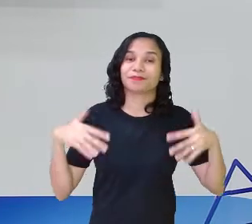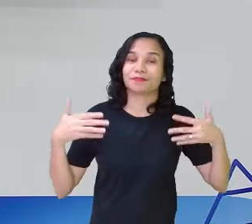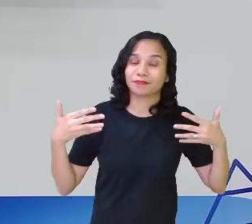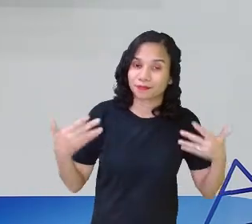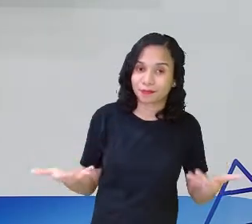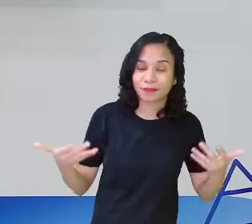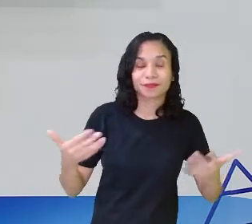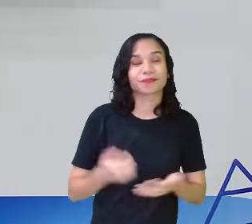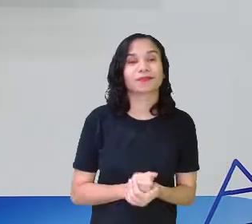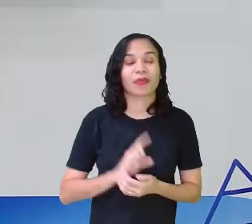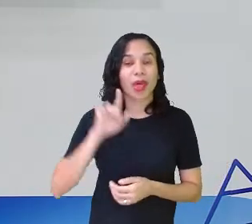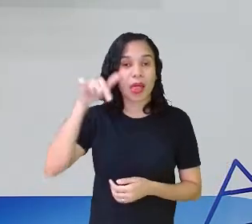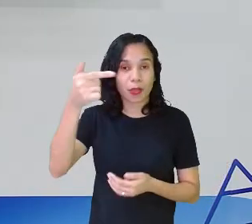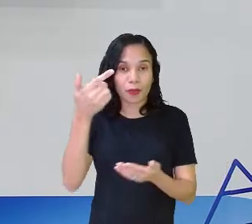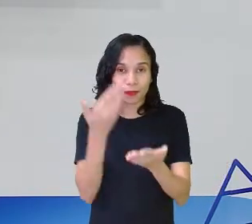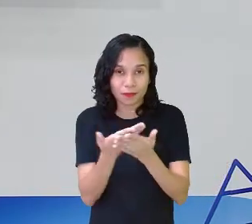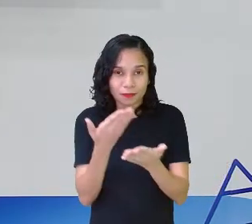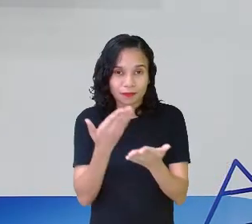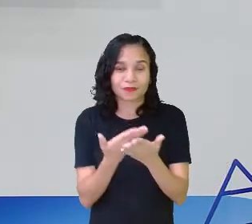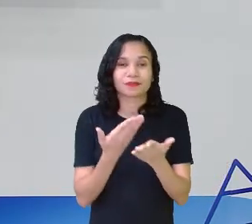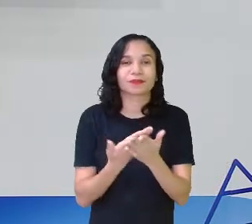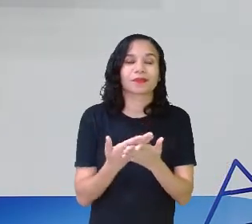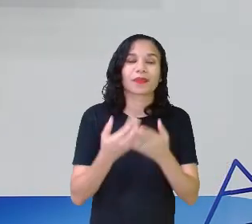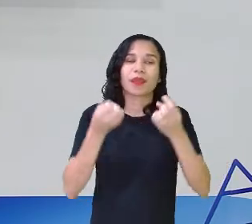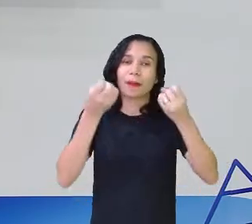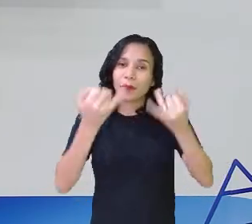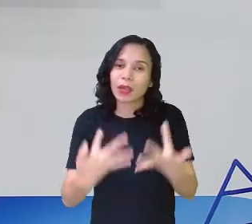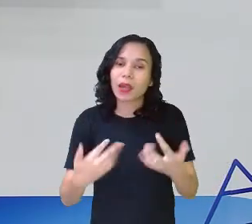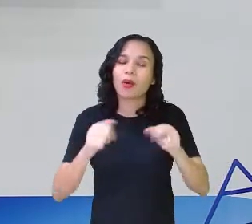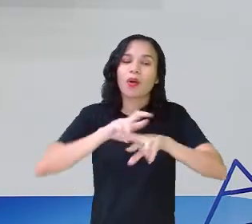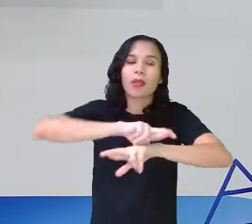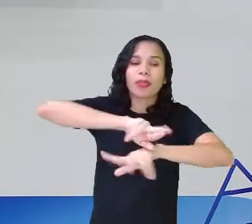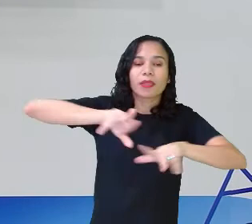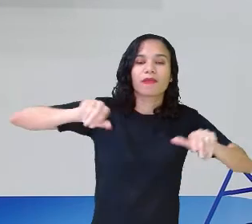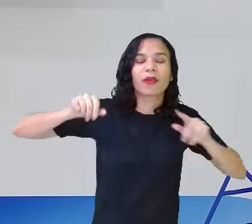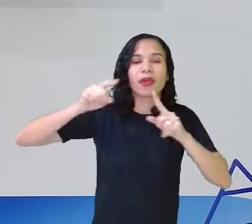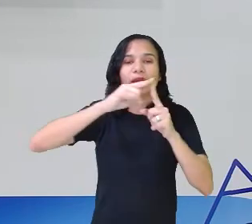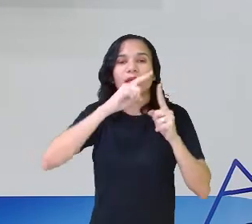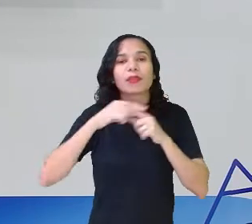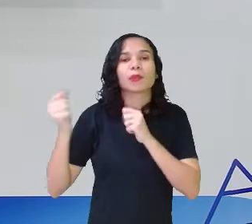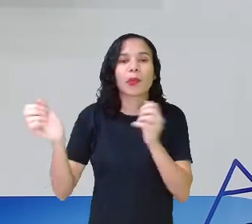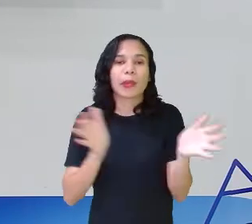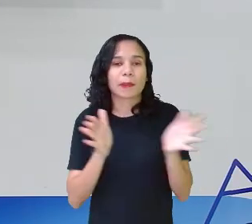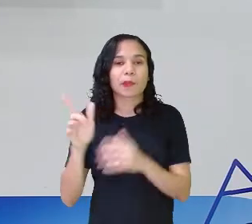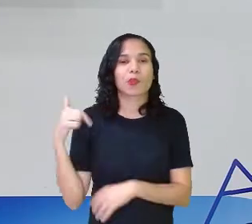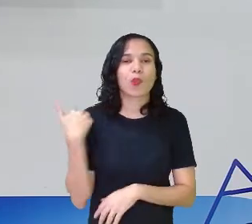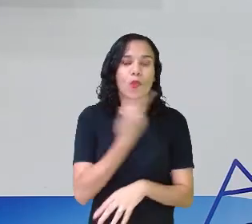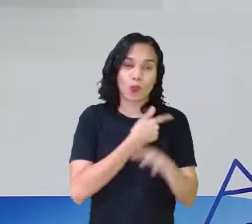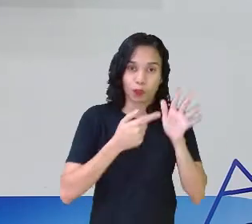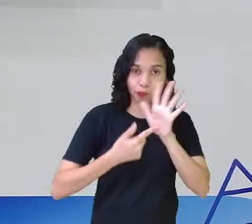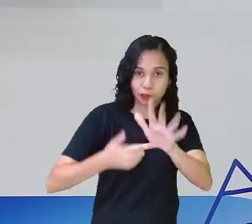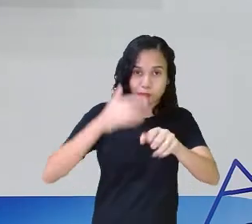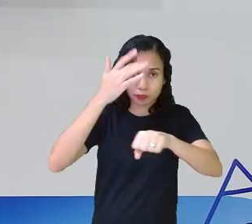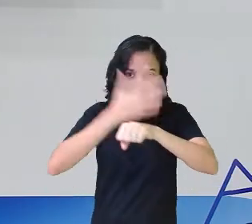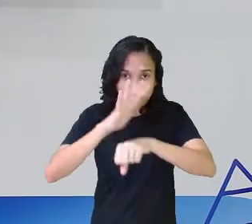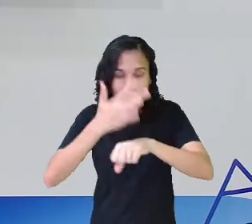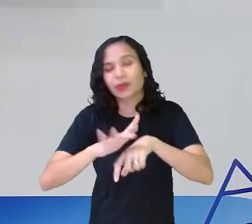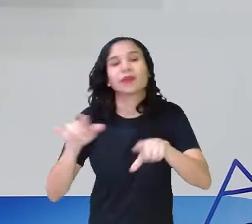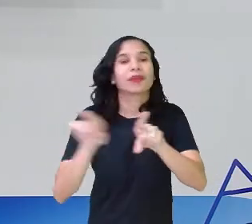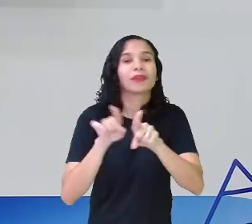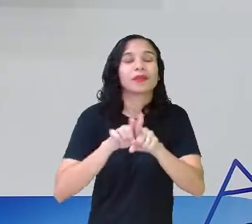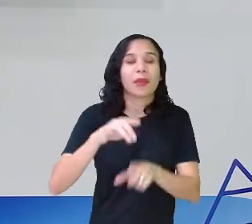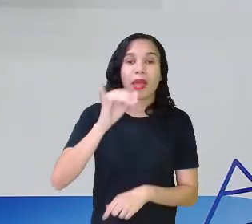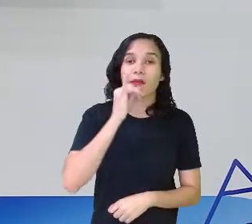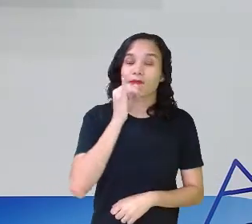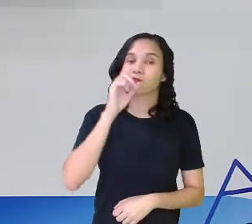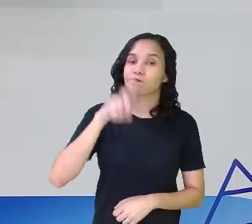Então, no nosso próximo encontro, falando sobre diferentes acessibilidades, a gente vai trazer algumas práticas e alguns exemplos